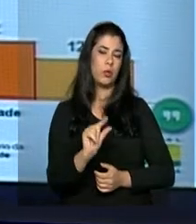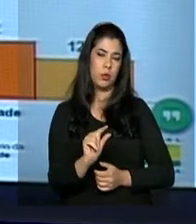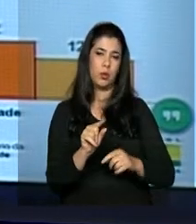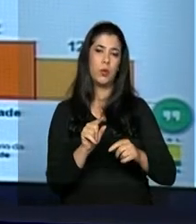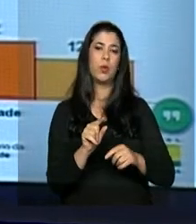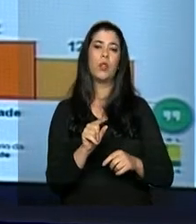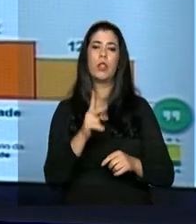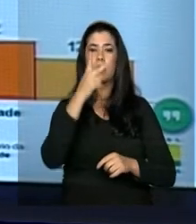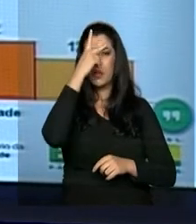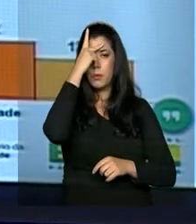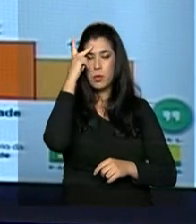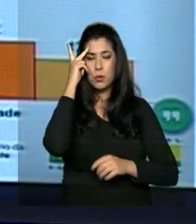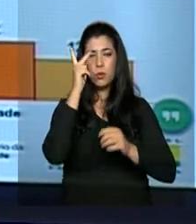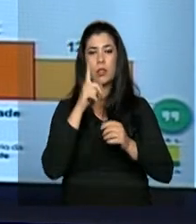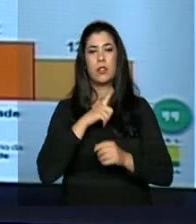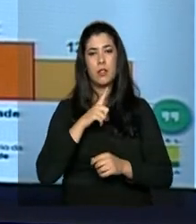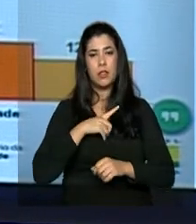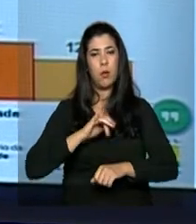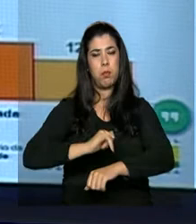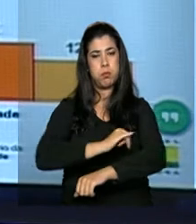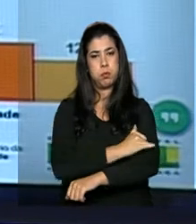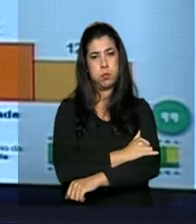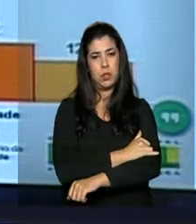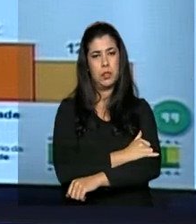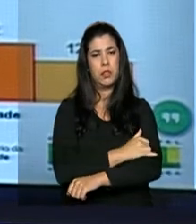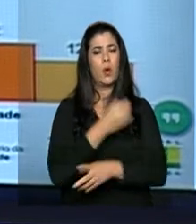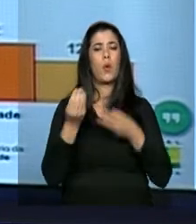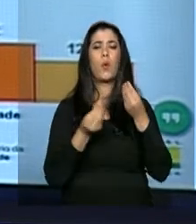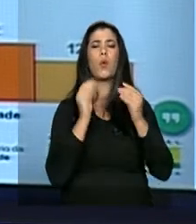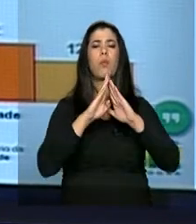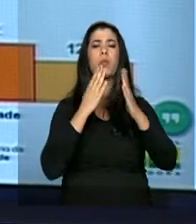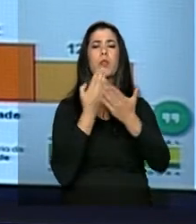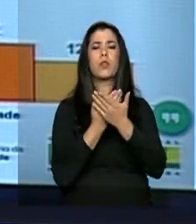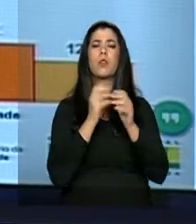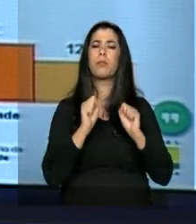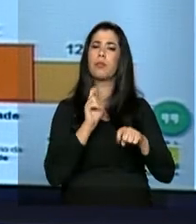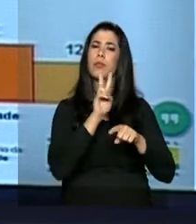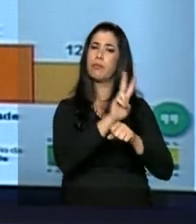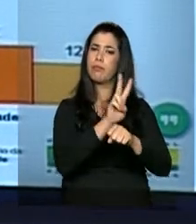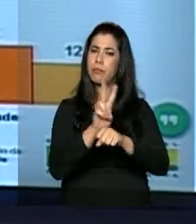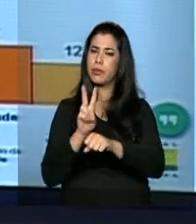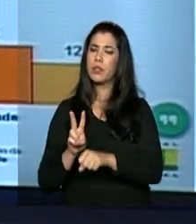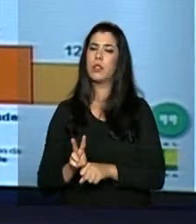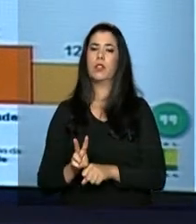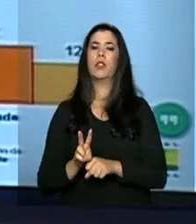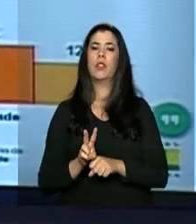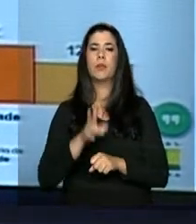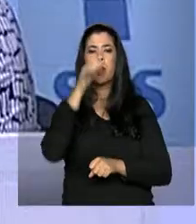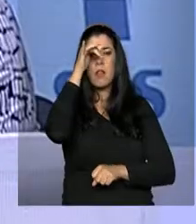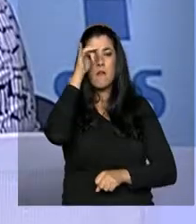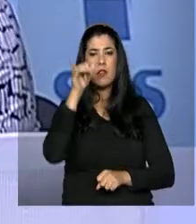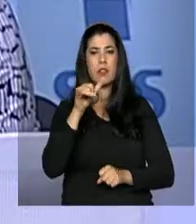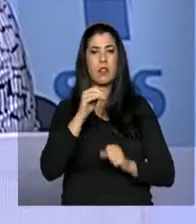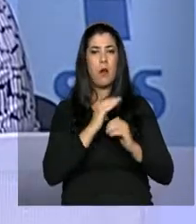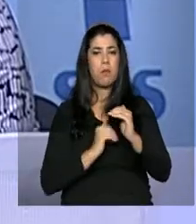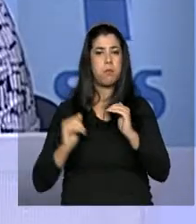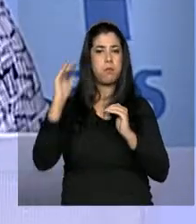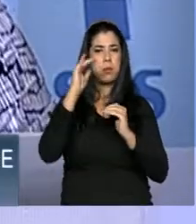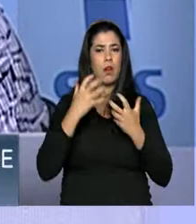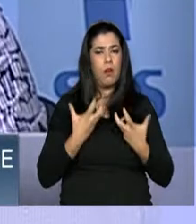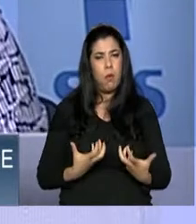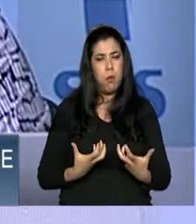o papel da escolaridade como fator de proteção para o excesso de peso e da obesidade, possivelmente porque